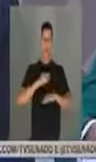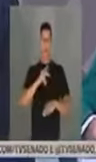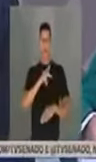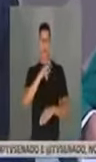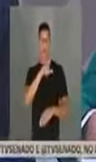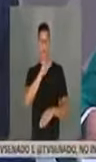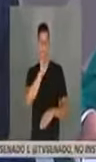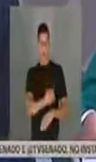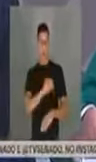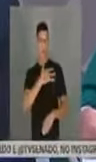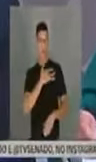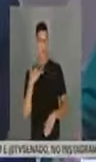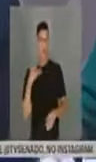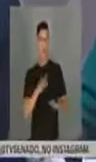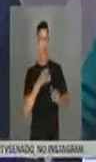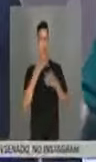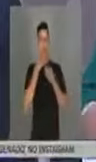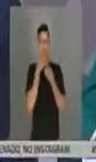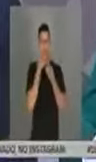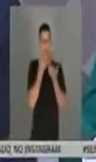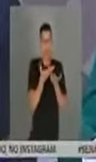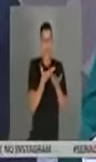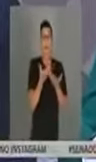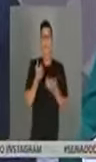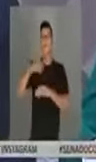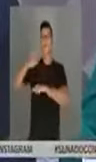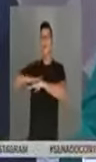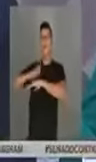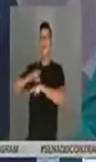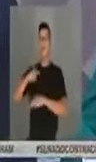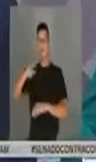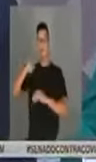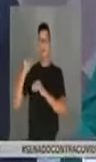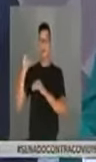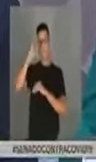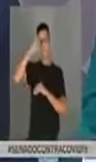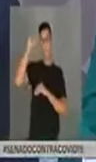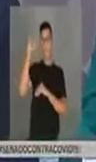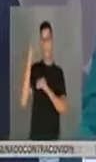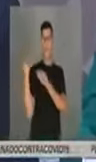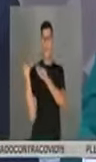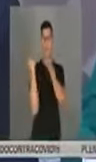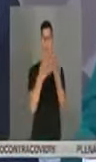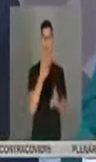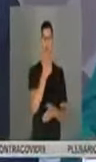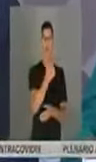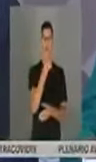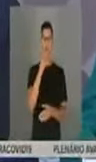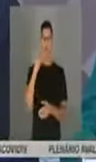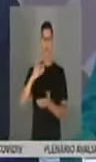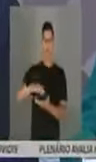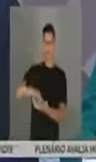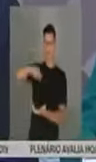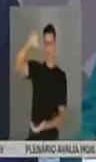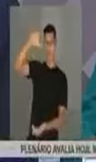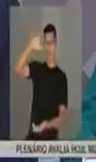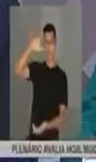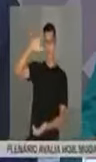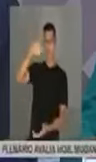pró-saúde não ficaram só no discurso. Eu mandei 200 cilindros de oxigênio para